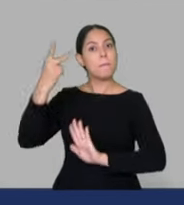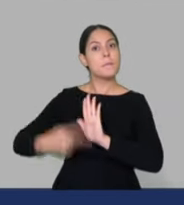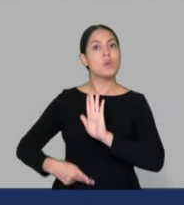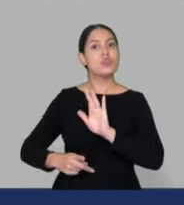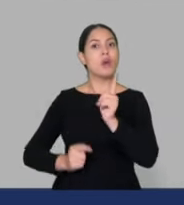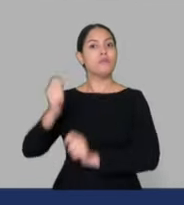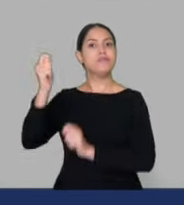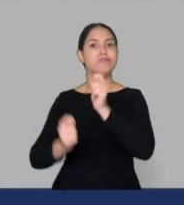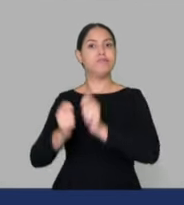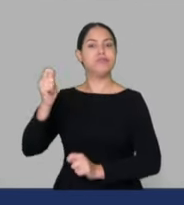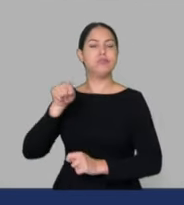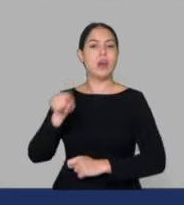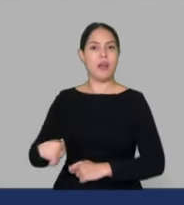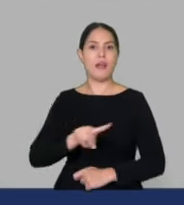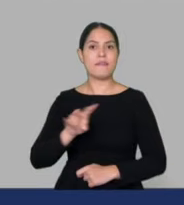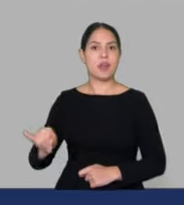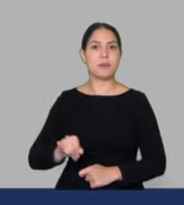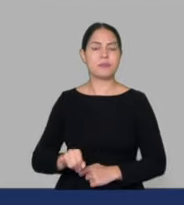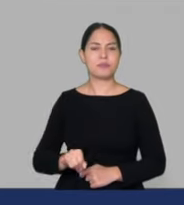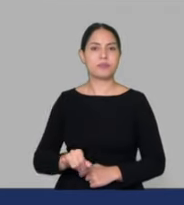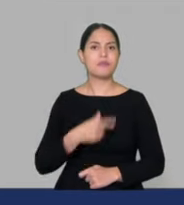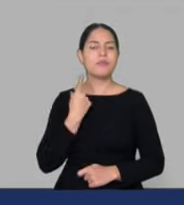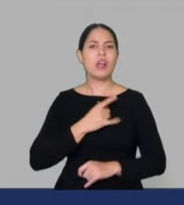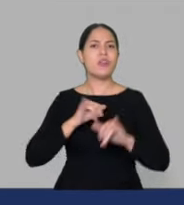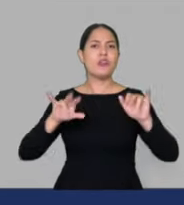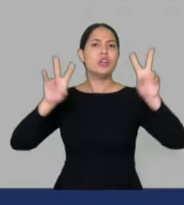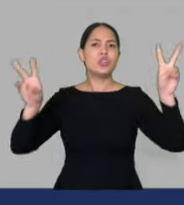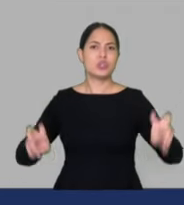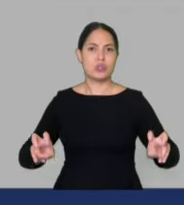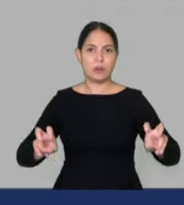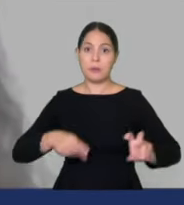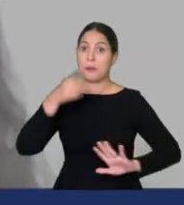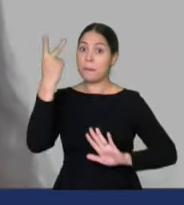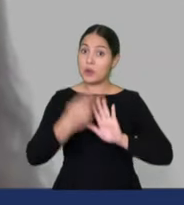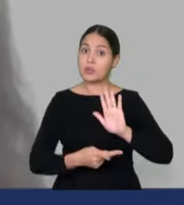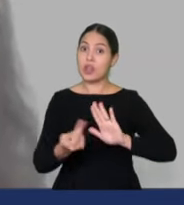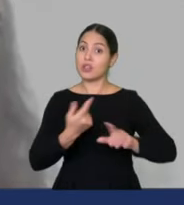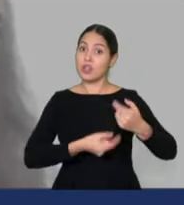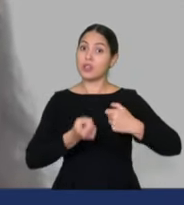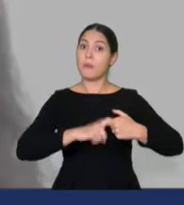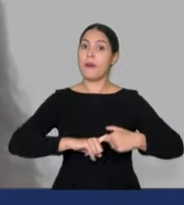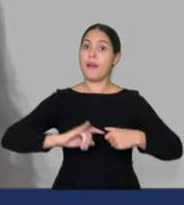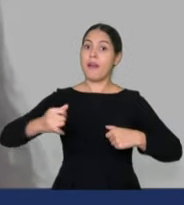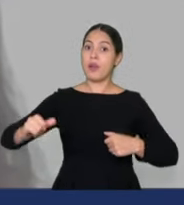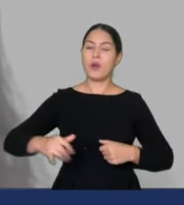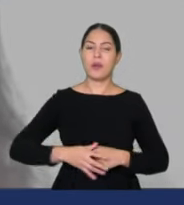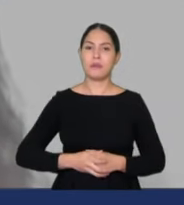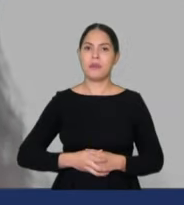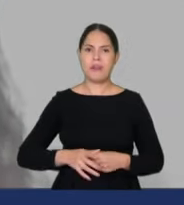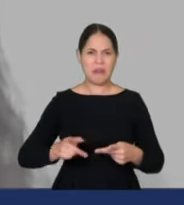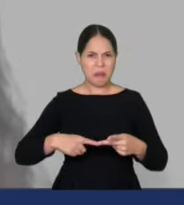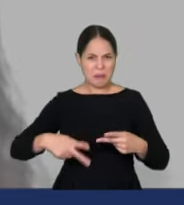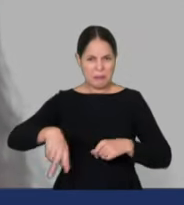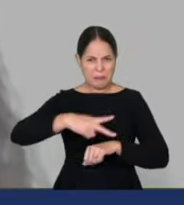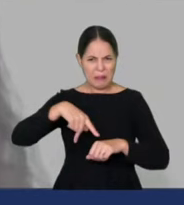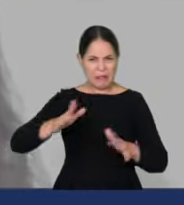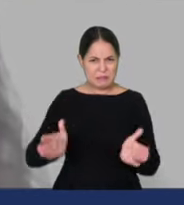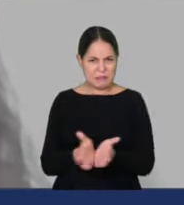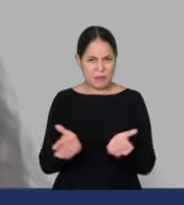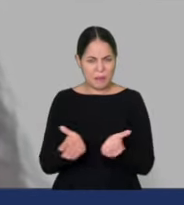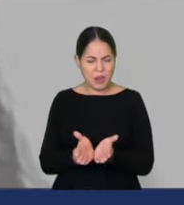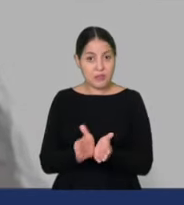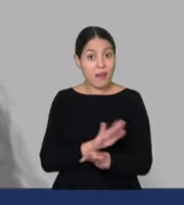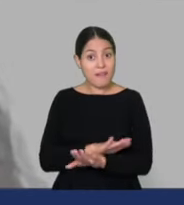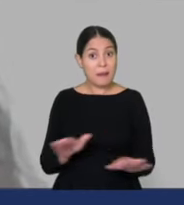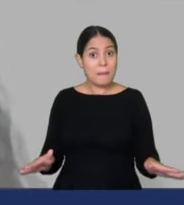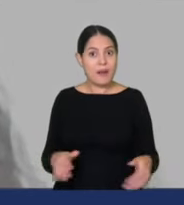gente está falando de retomada econômica, a gente está falando de retirar um país da pobreza, a gente está falando de um mundo que se eletrifica, e que tem graves